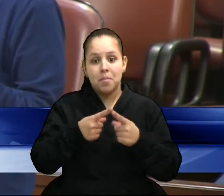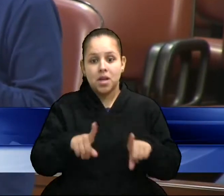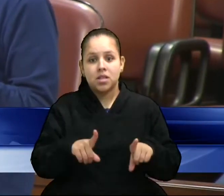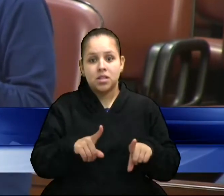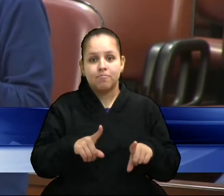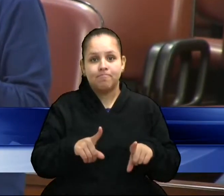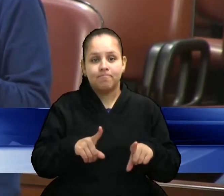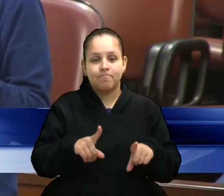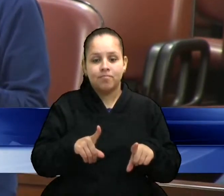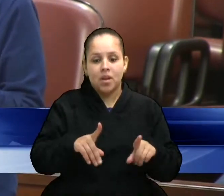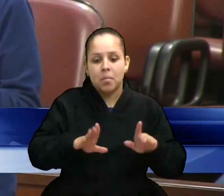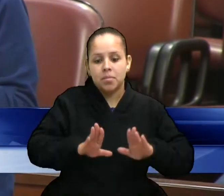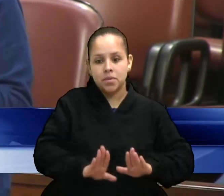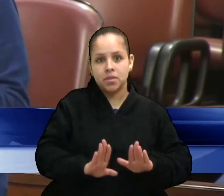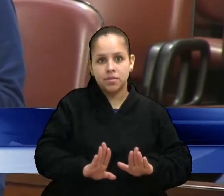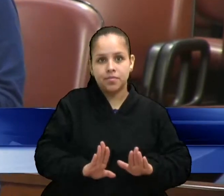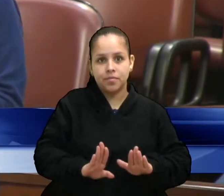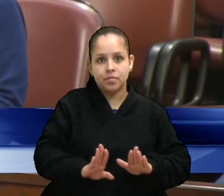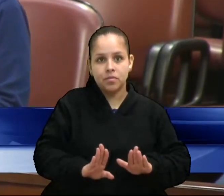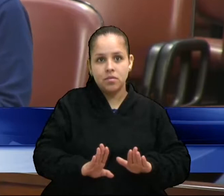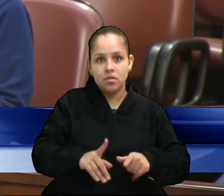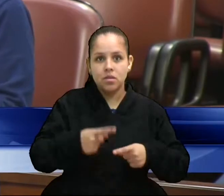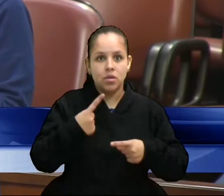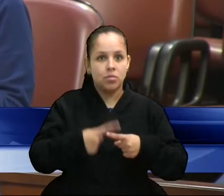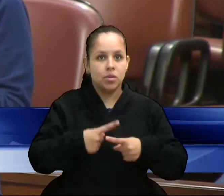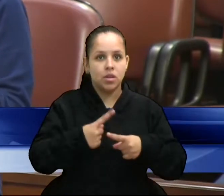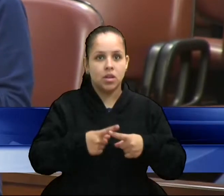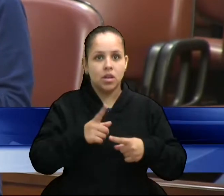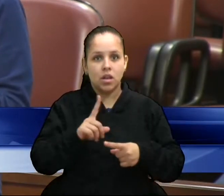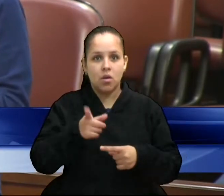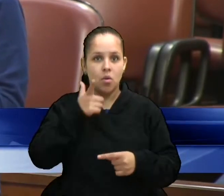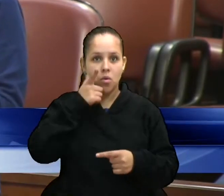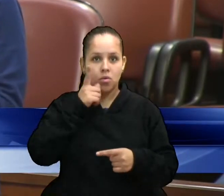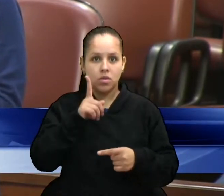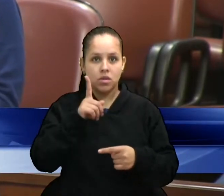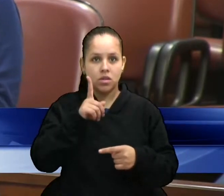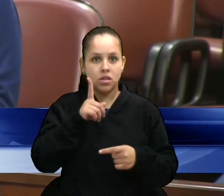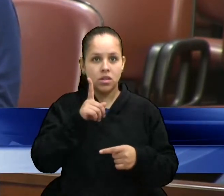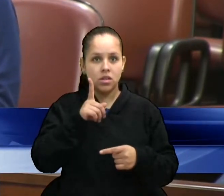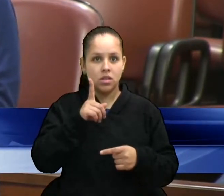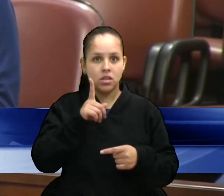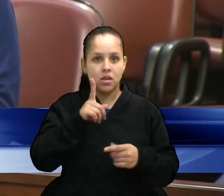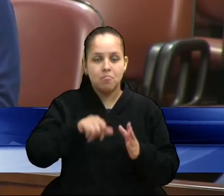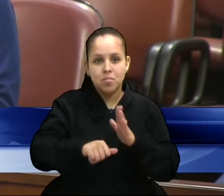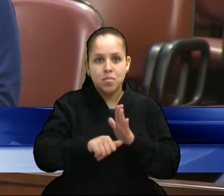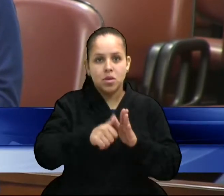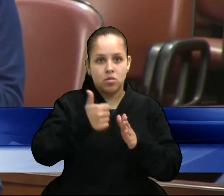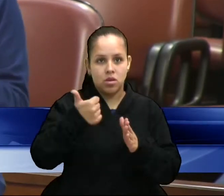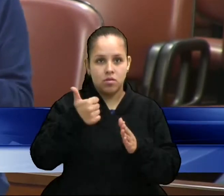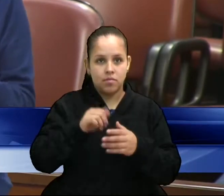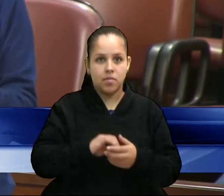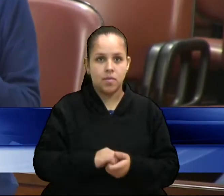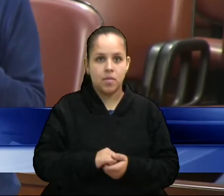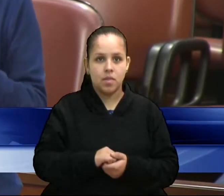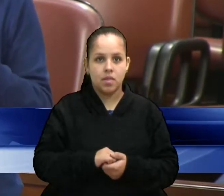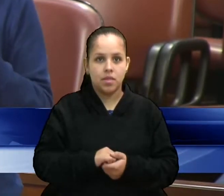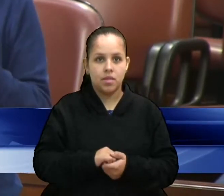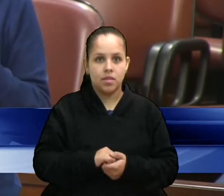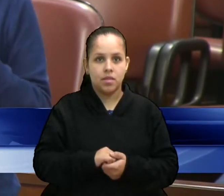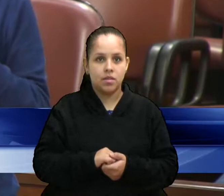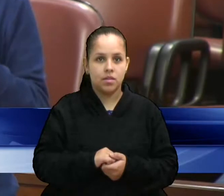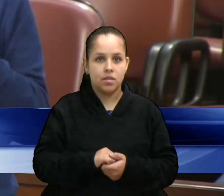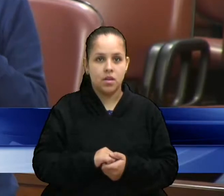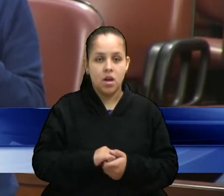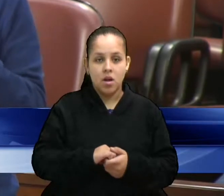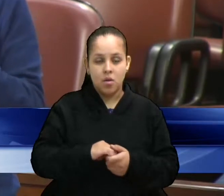a um sistema que não lhe permite uma melhoria. A indústria